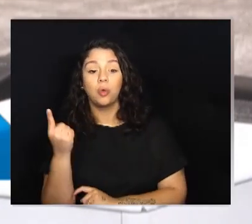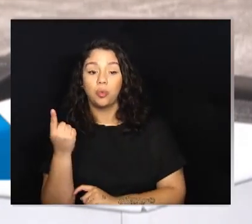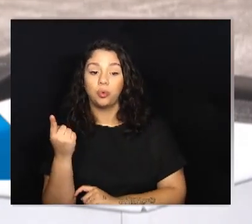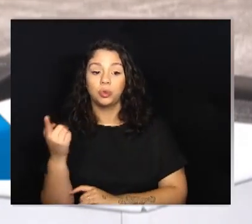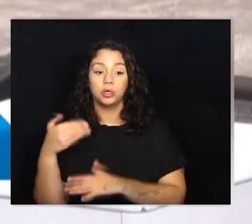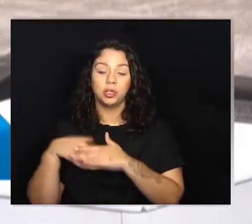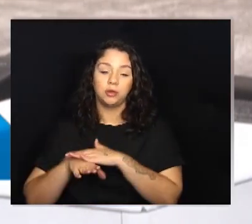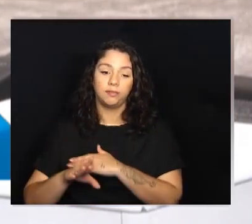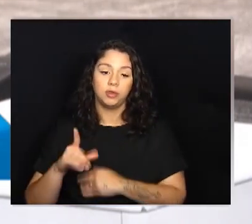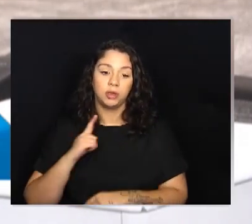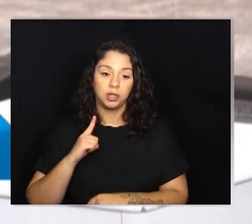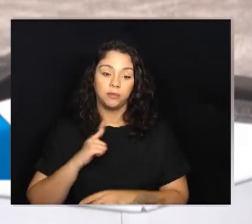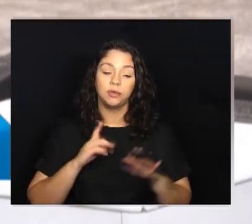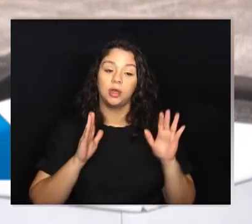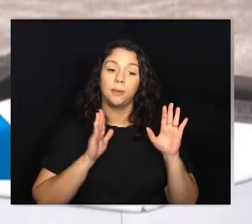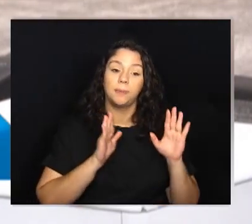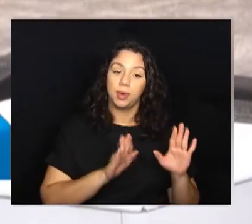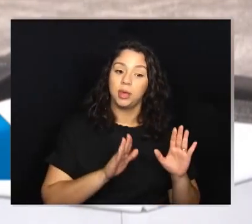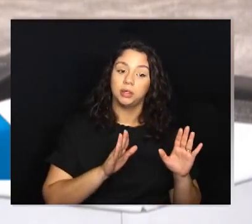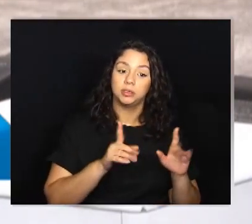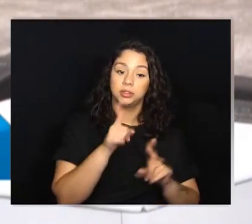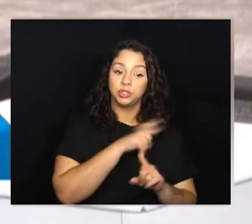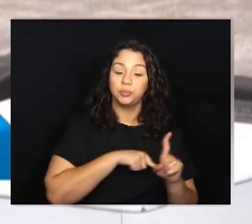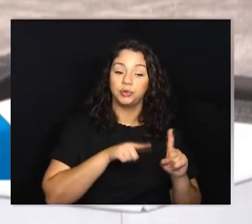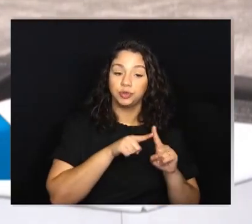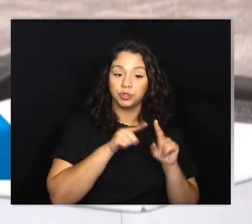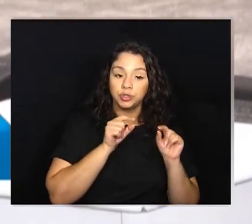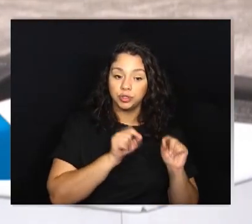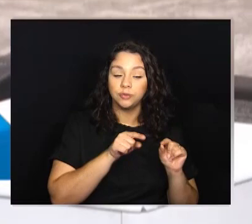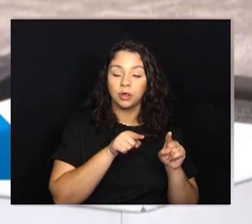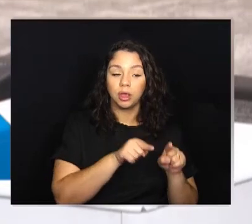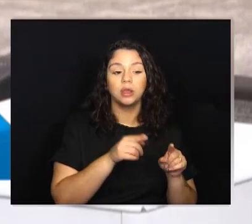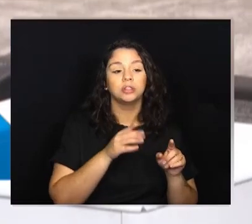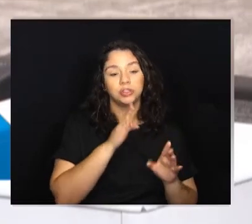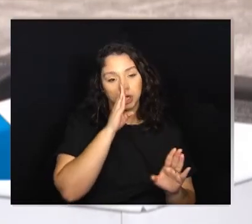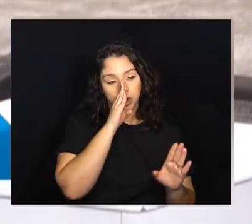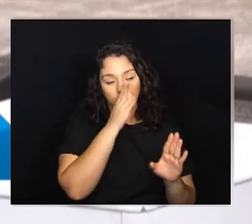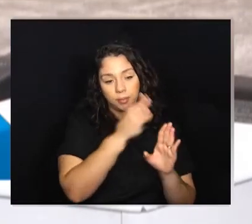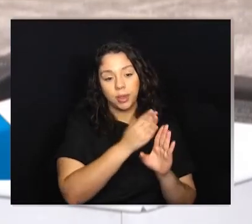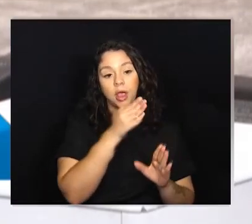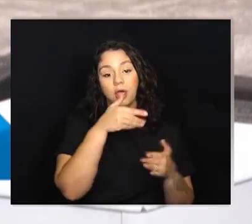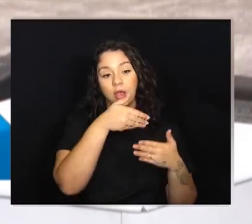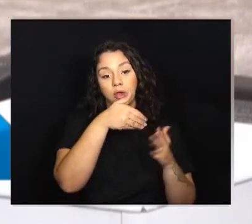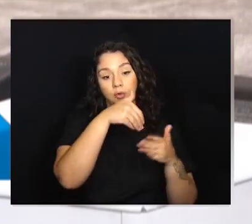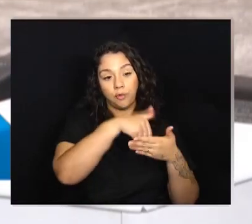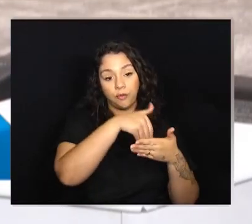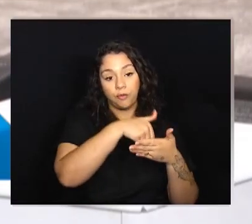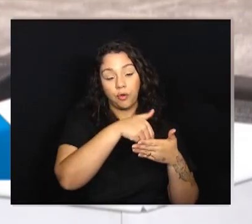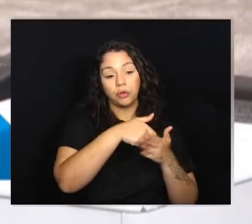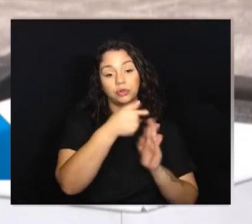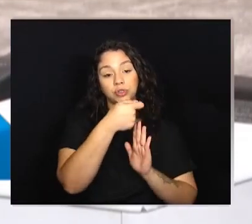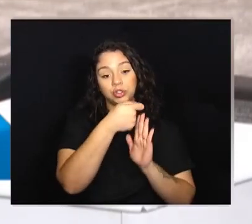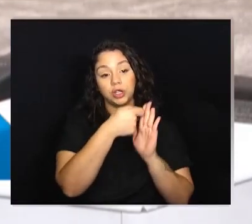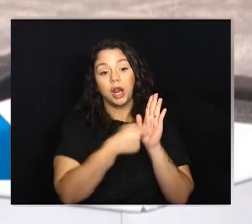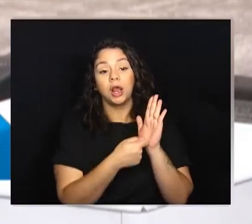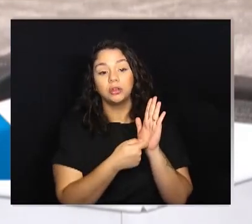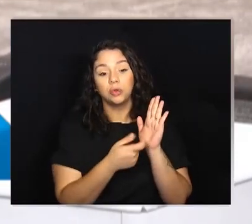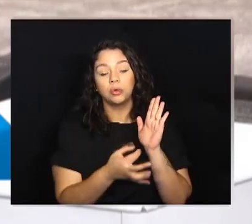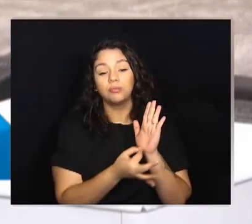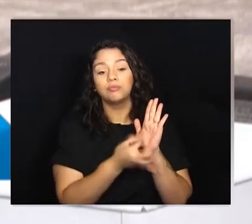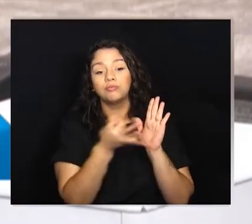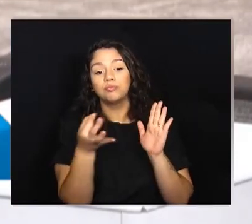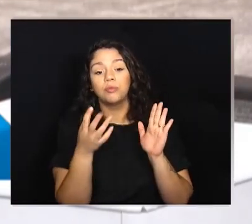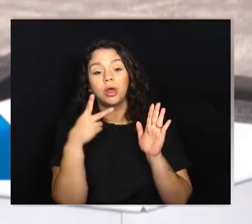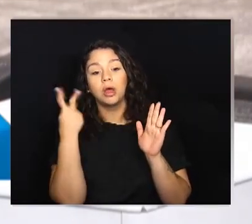foi arquivado, mas que foi nesse sentido também, de acompanhar o voto da relatora, o que o vereador